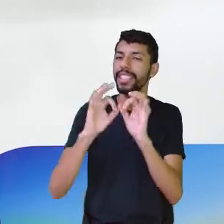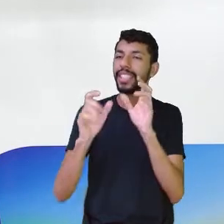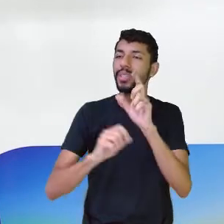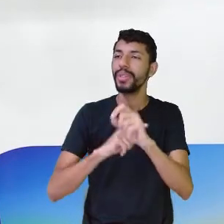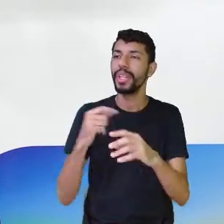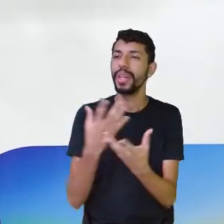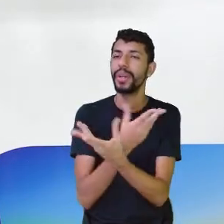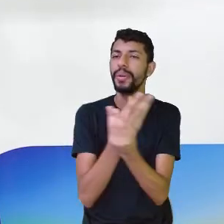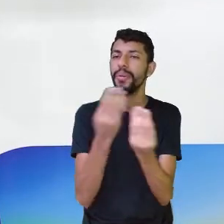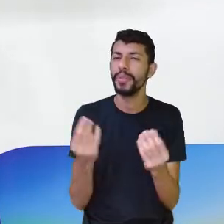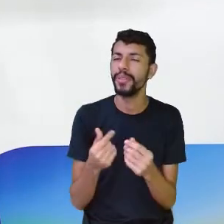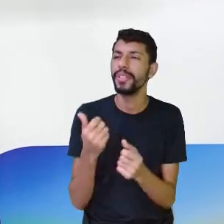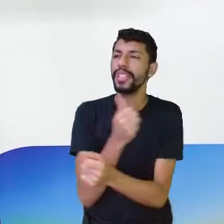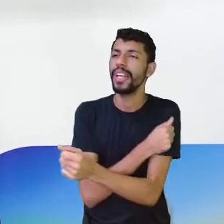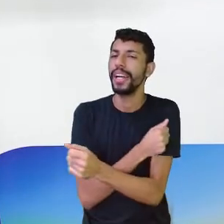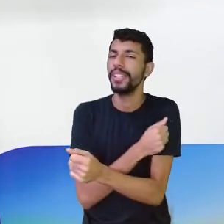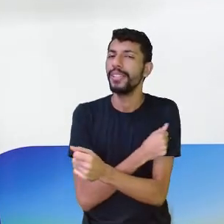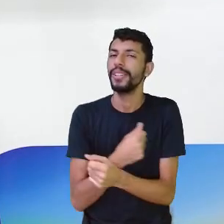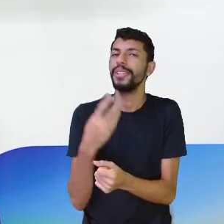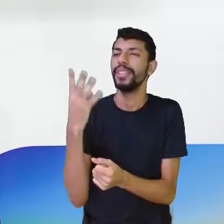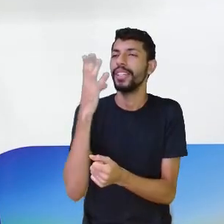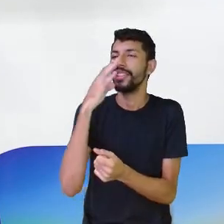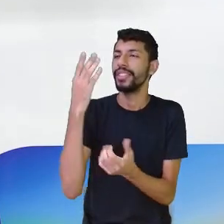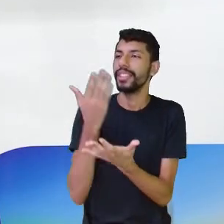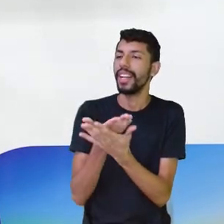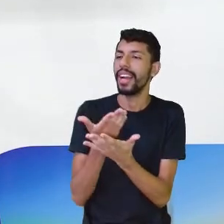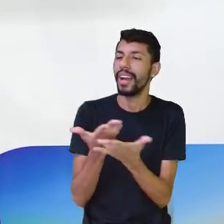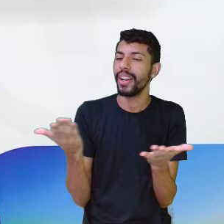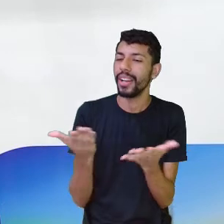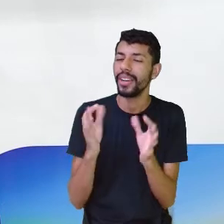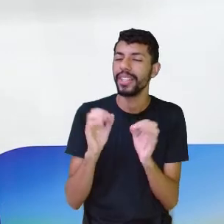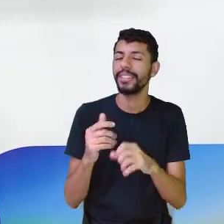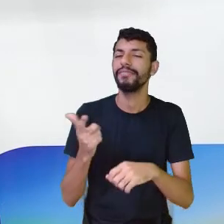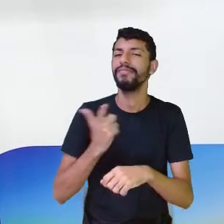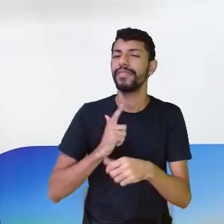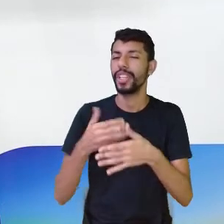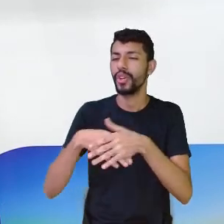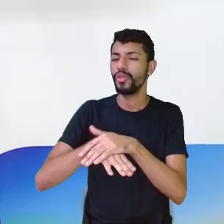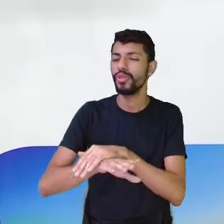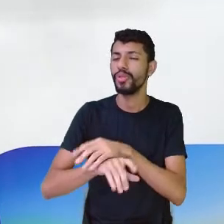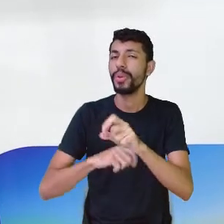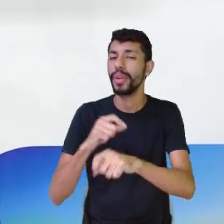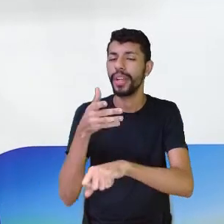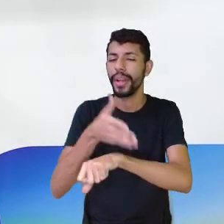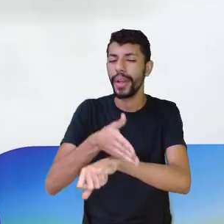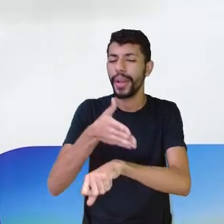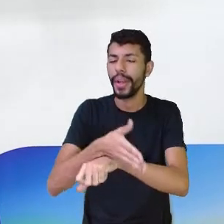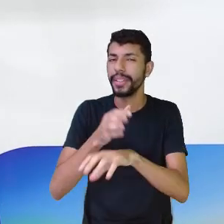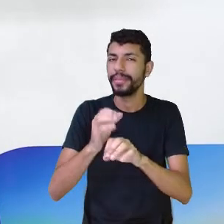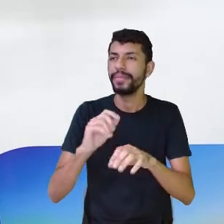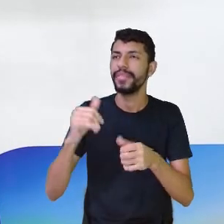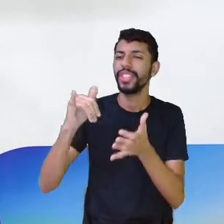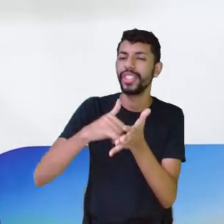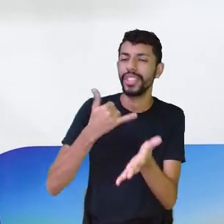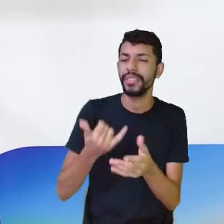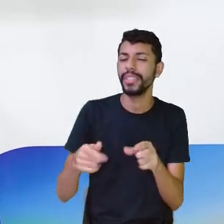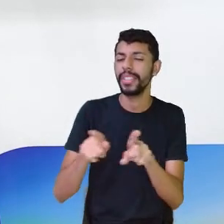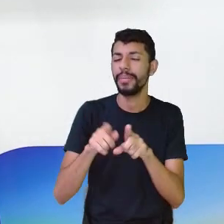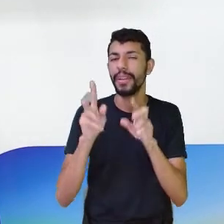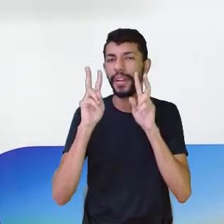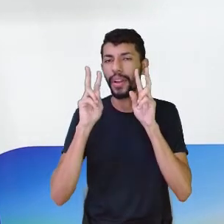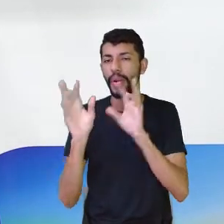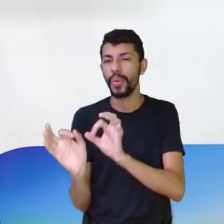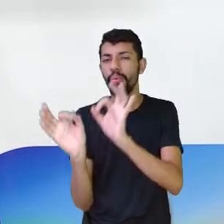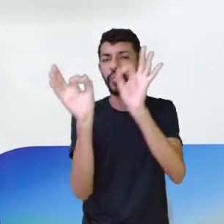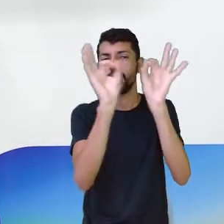muitos e muitas que estão acompanhando essa aula agora costumam acessar os canais do YouTube, se inscrever e acompanhar vídeos lá.